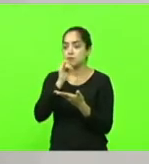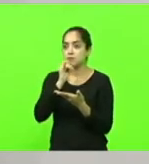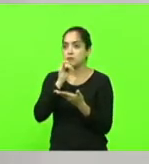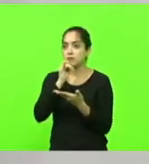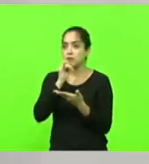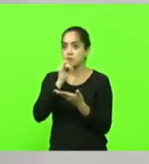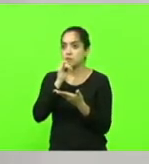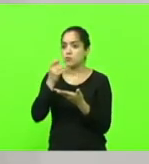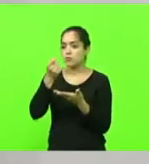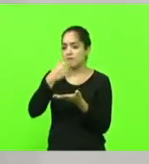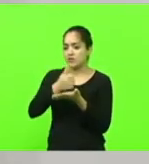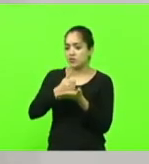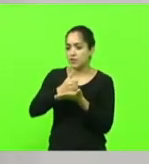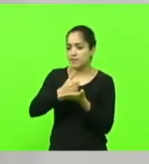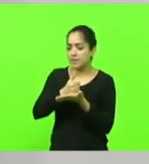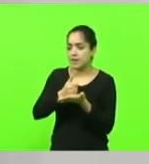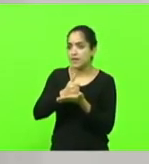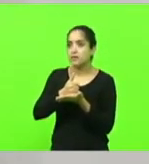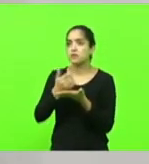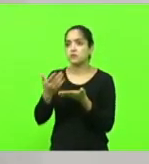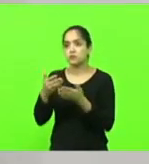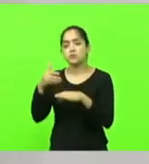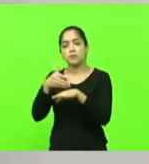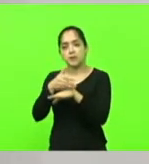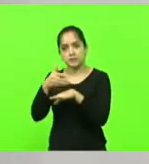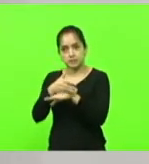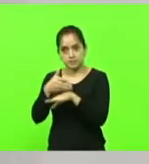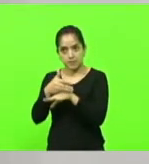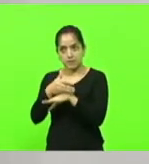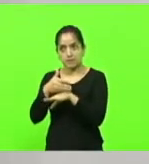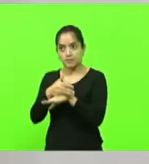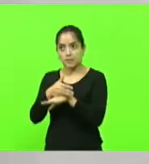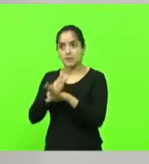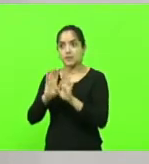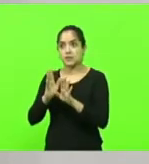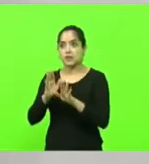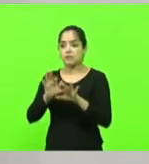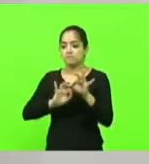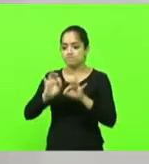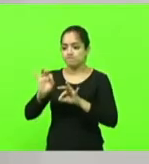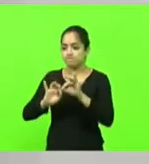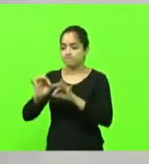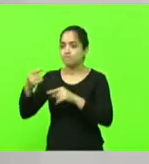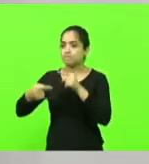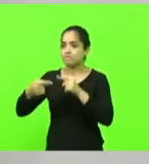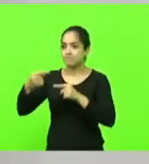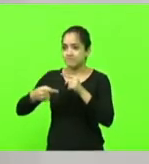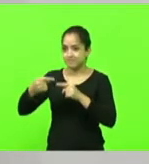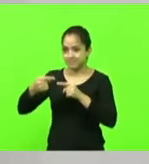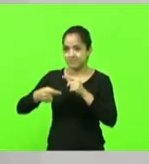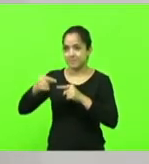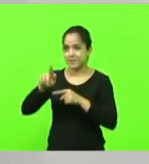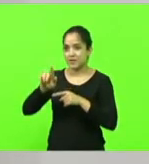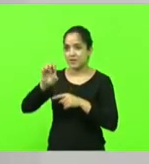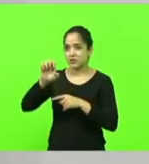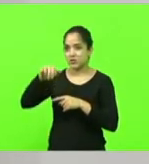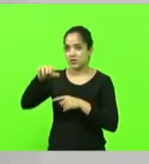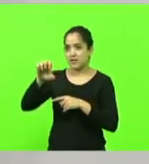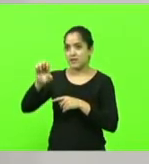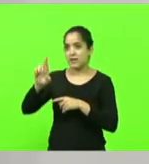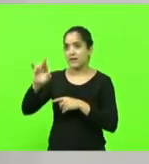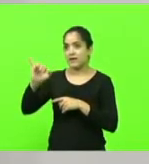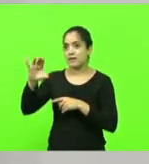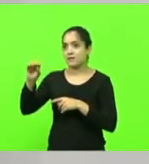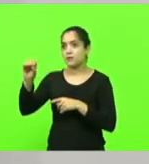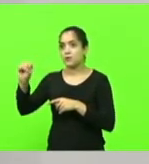os medicamentos, e participei ativamente da construção da política de genéricos no país, quando fui deputado federal,